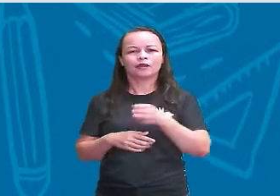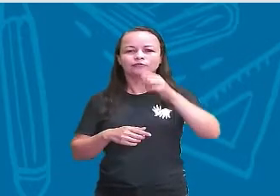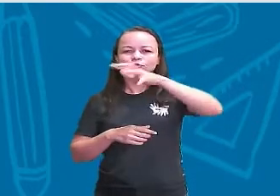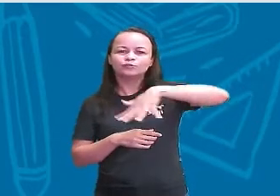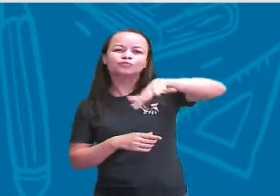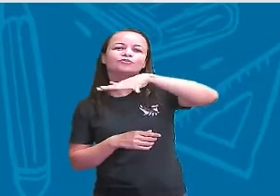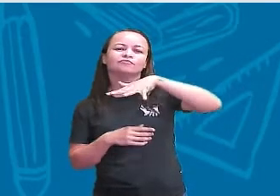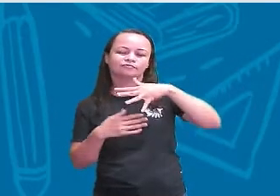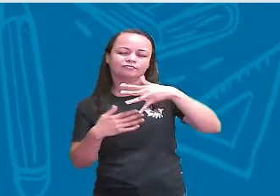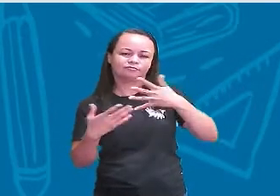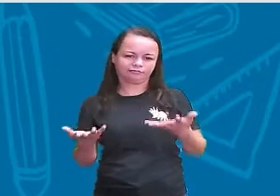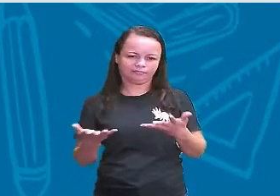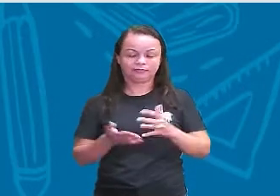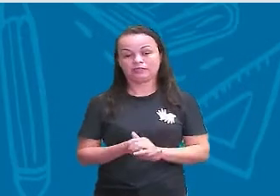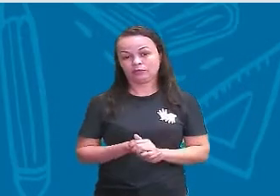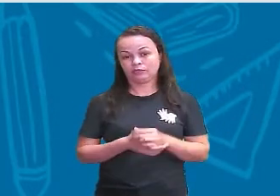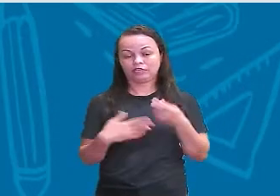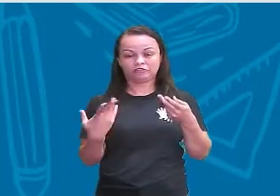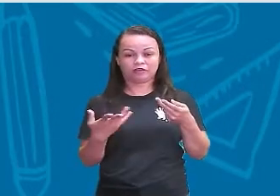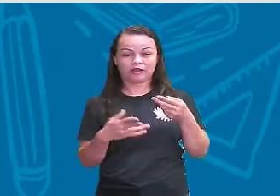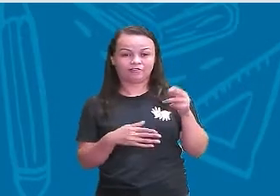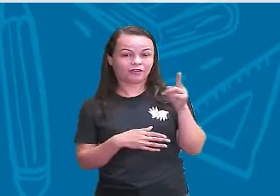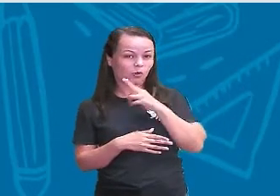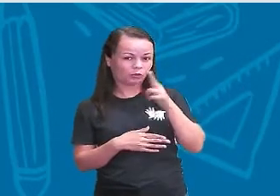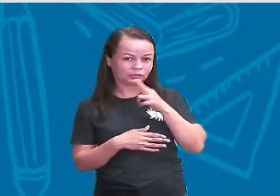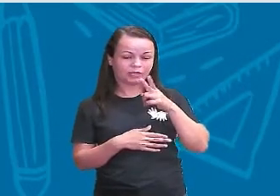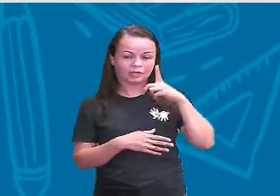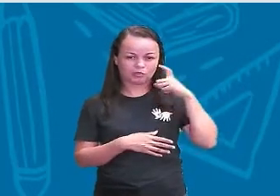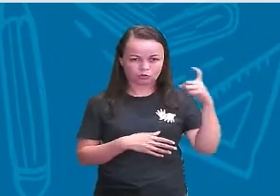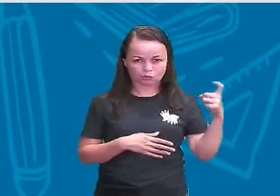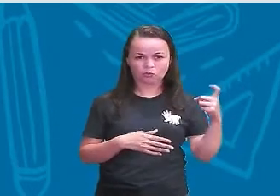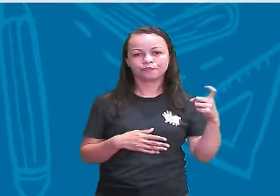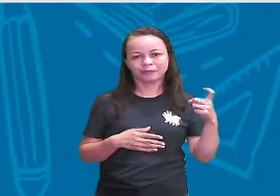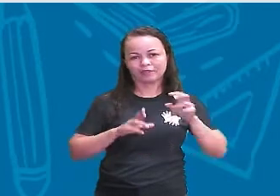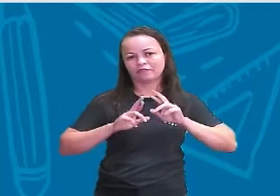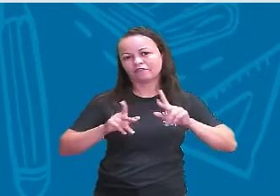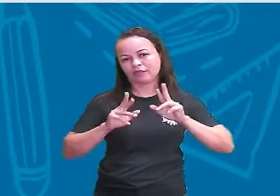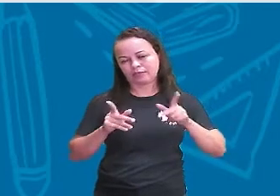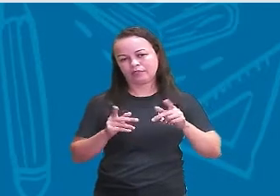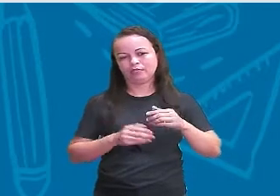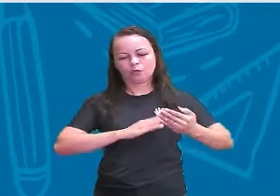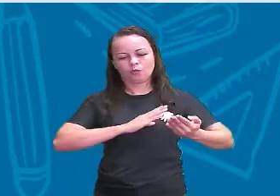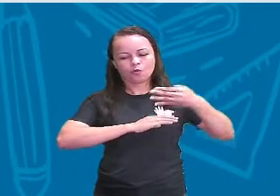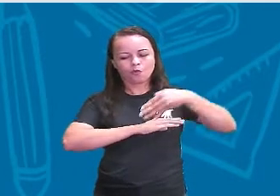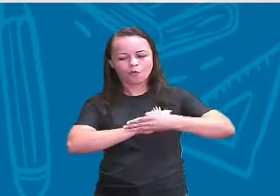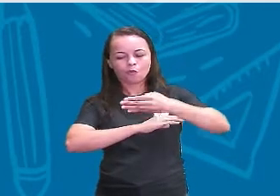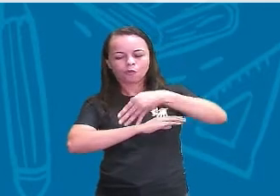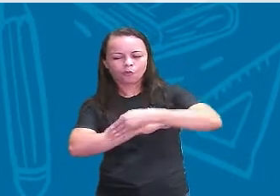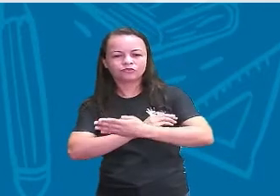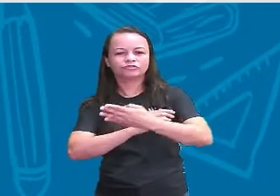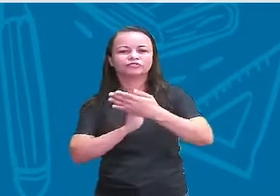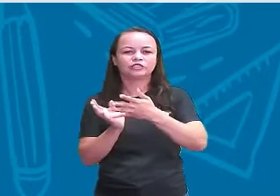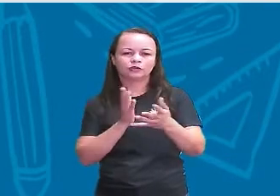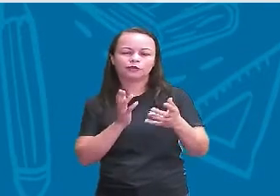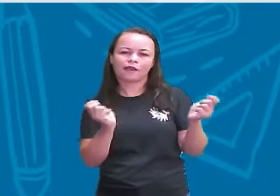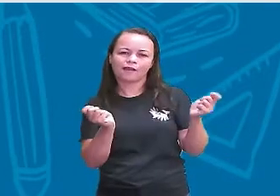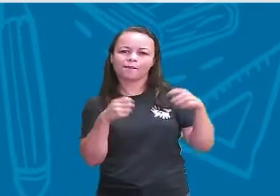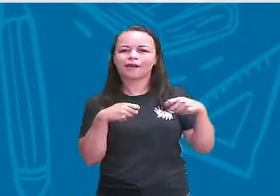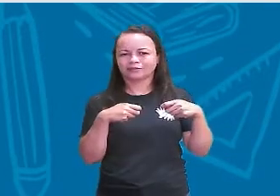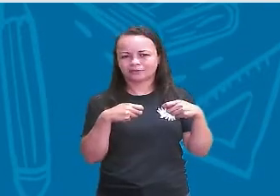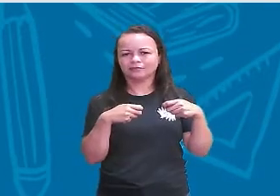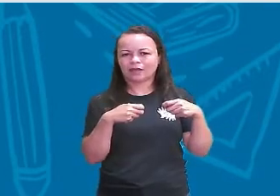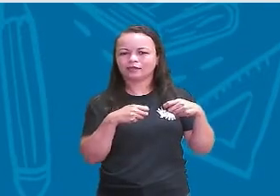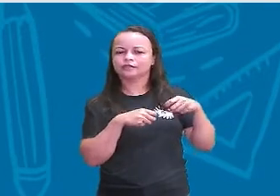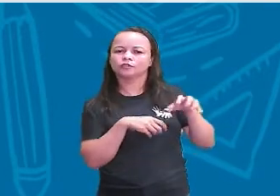ar, tá certo? Quando a gente fala de velocidade do som, tá ok? Então, um golfinho ele vai ter uma capacidade auditiva